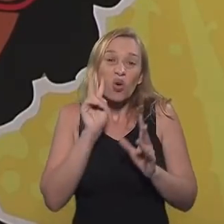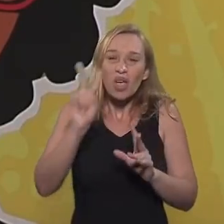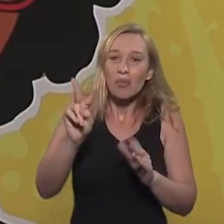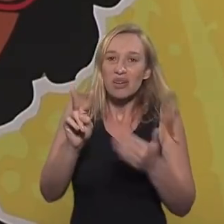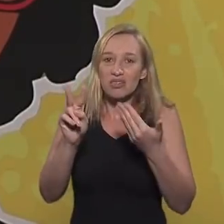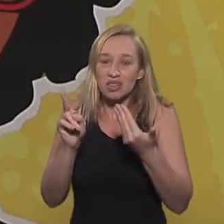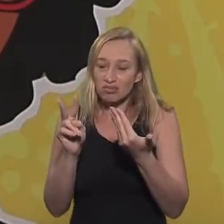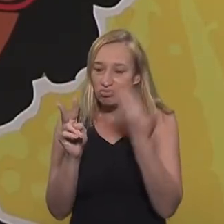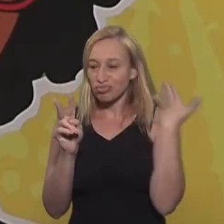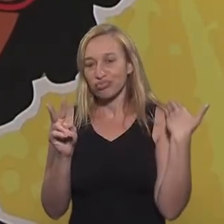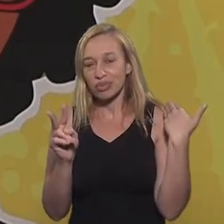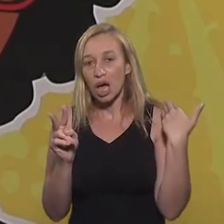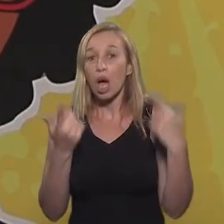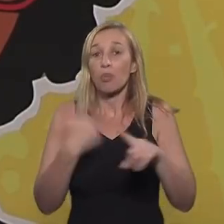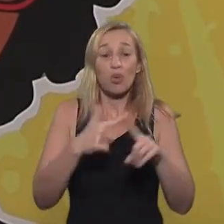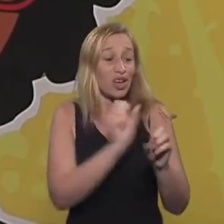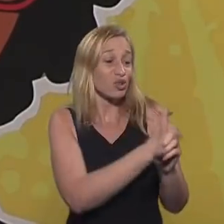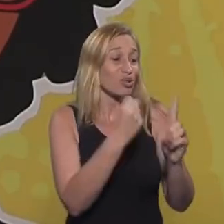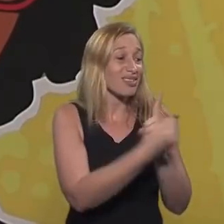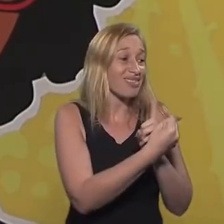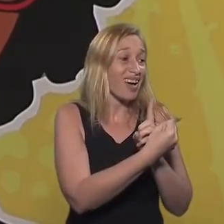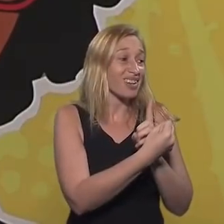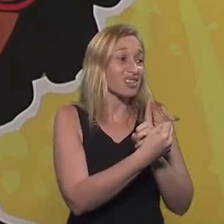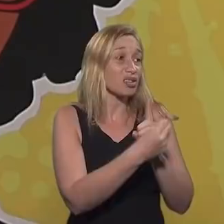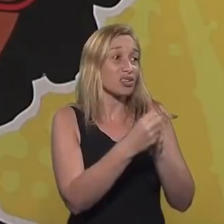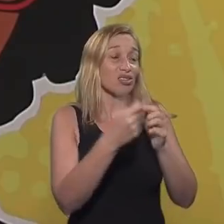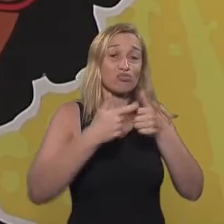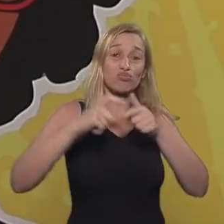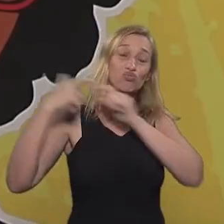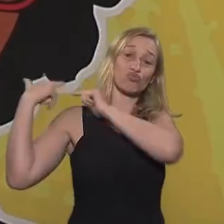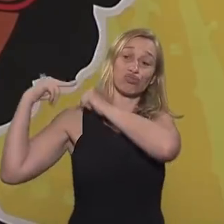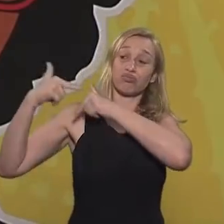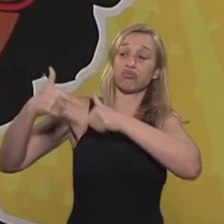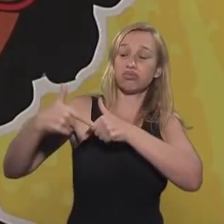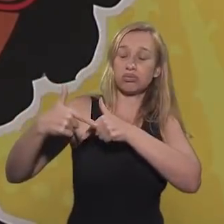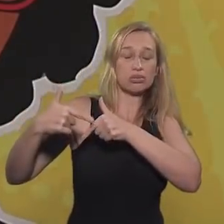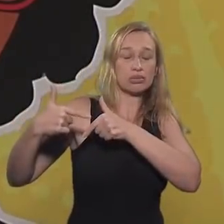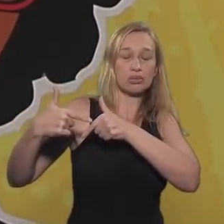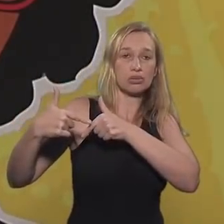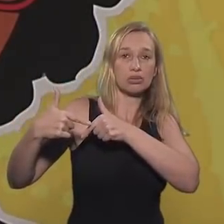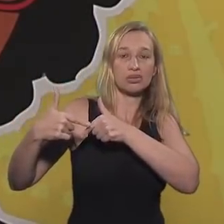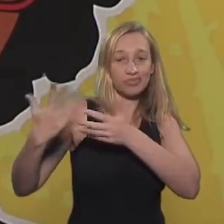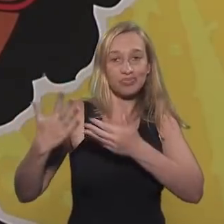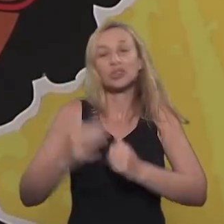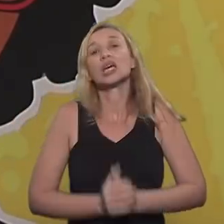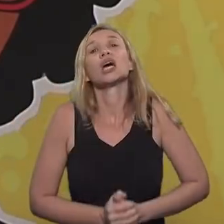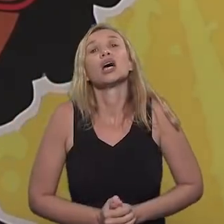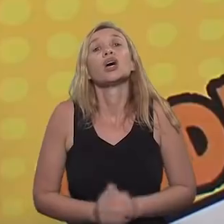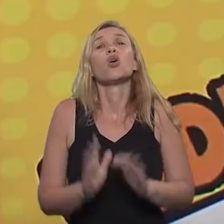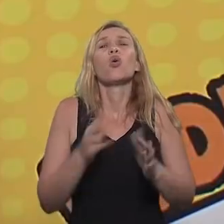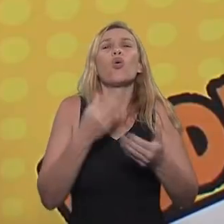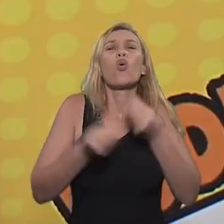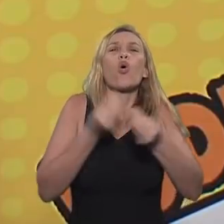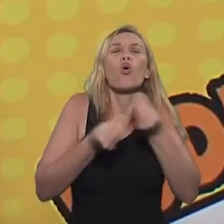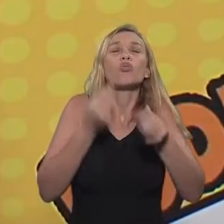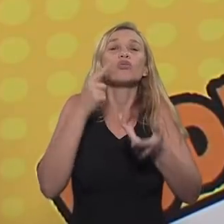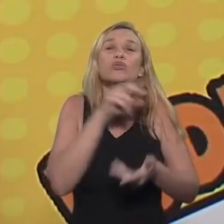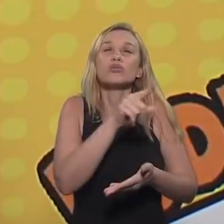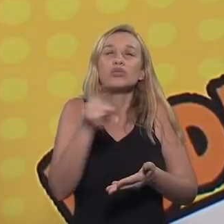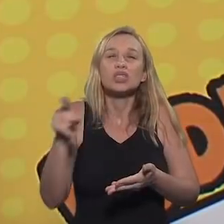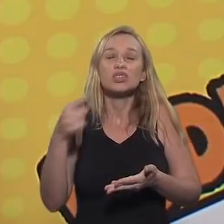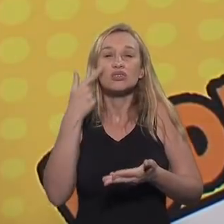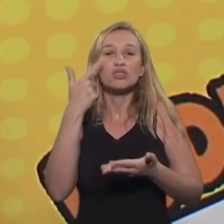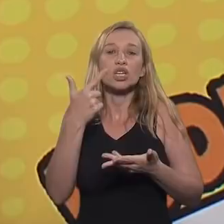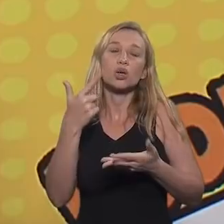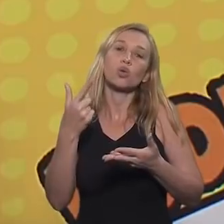andar, olhar para frente, porque a sociedade anda de uma forma mais conservadora, infelizmente. E vocês, como é que vocês viram